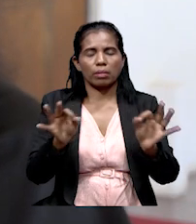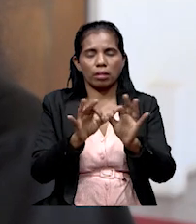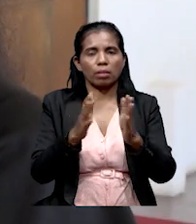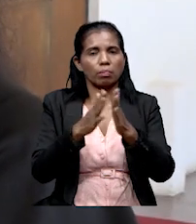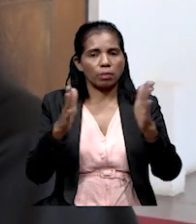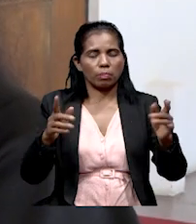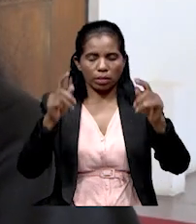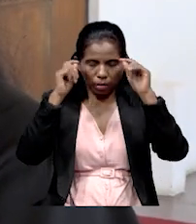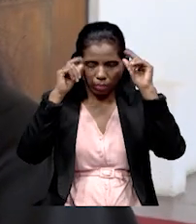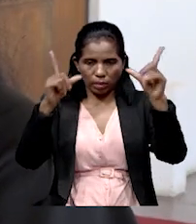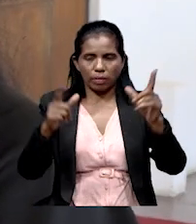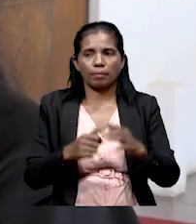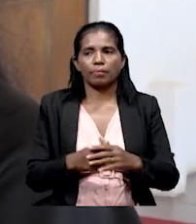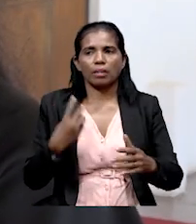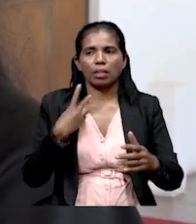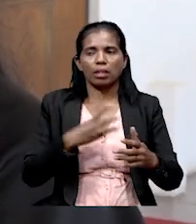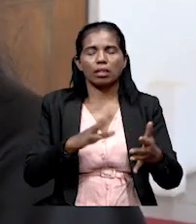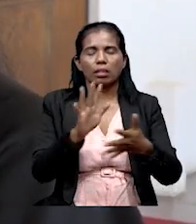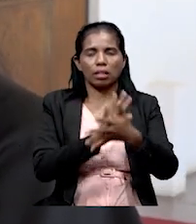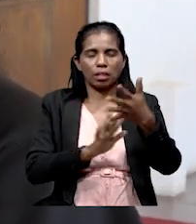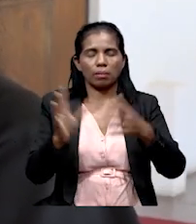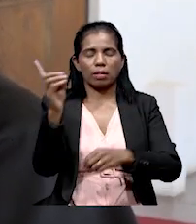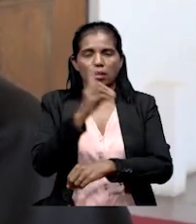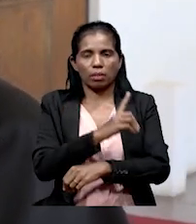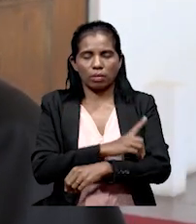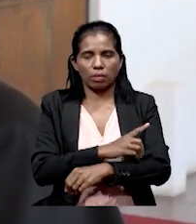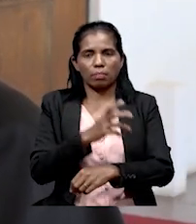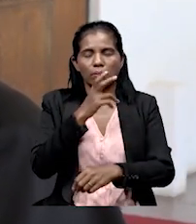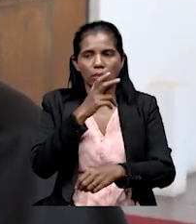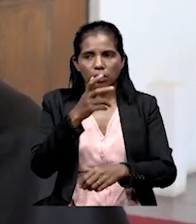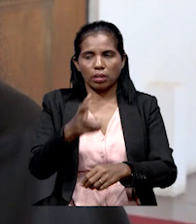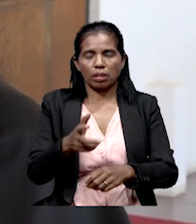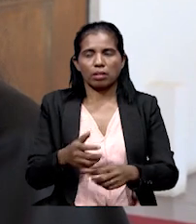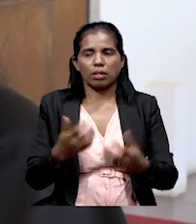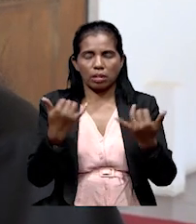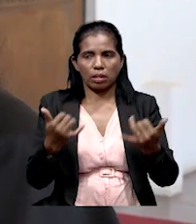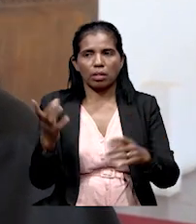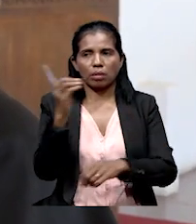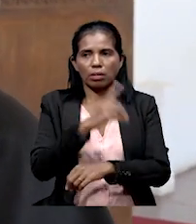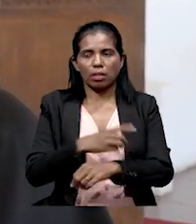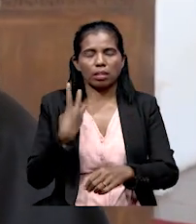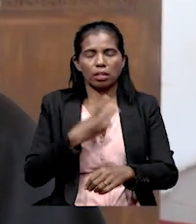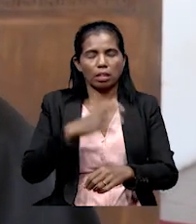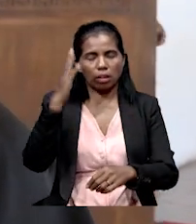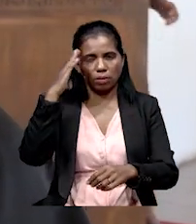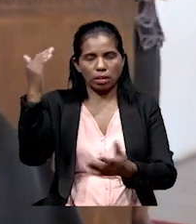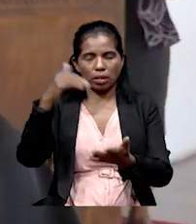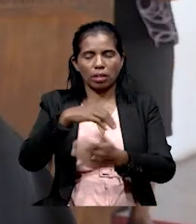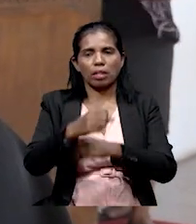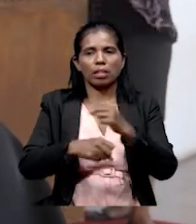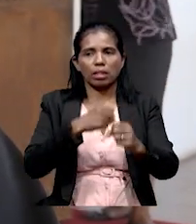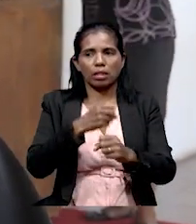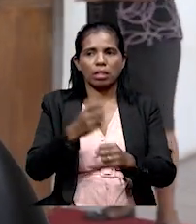Timor, ka tak além de ita comemora loron lian português, lian e loron ida né, mos halo ita no infali, tinang hira